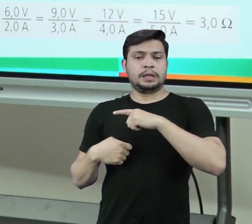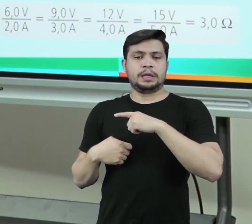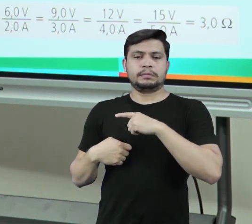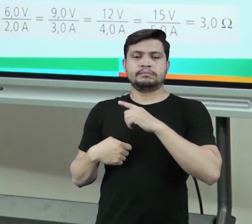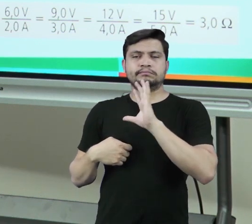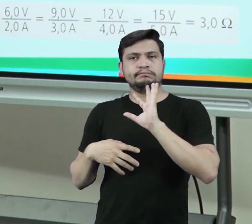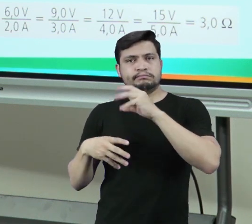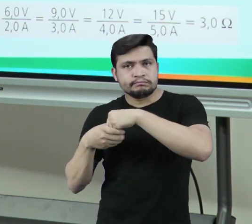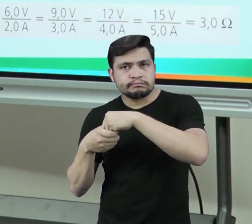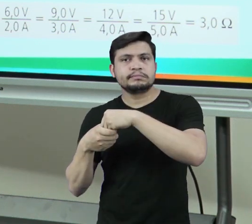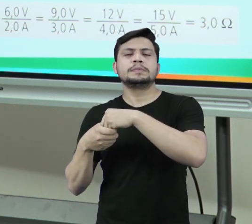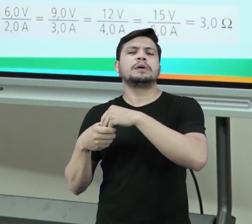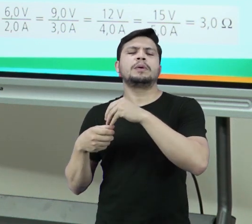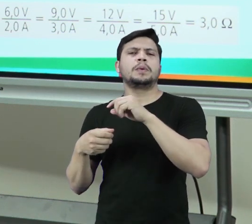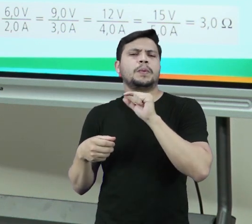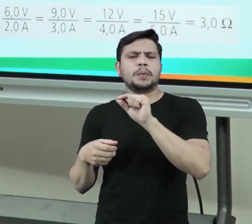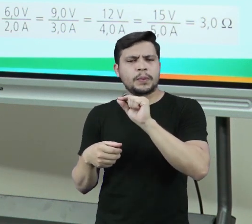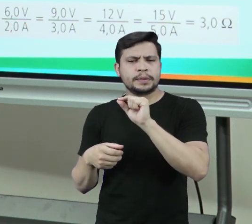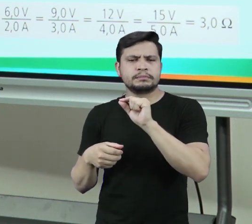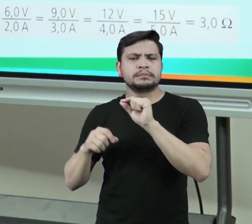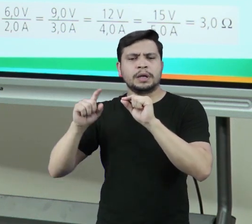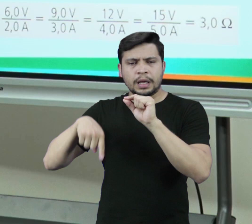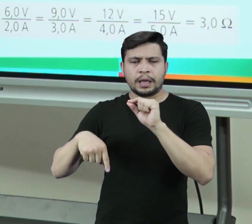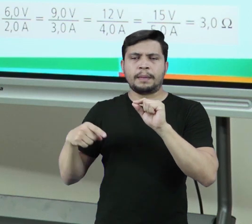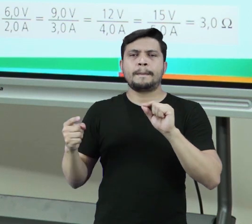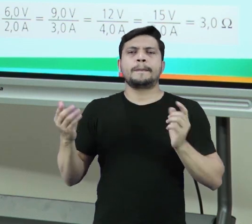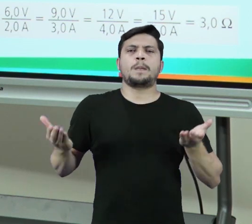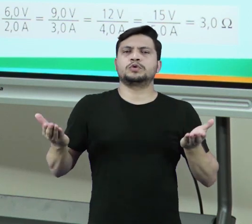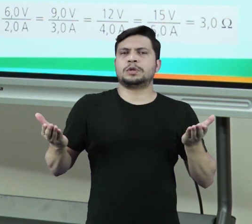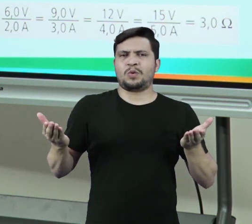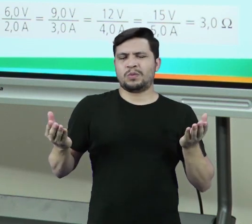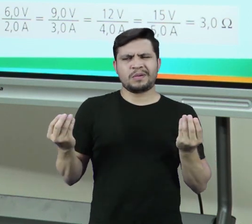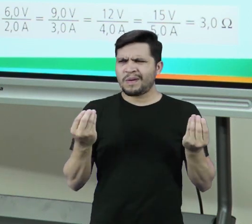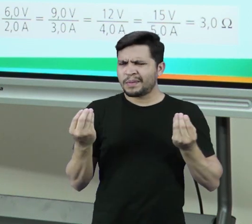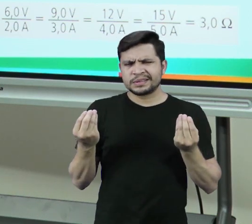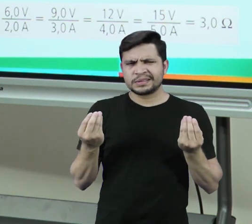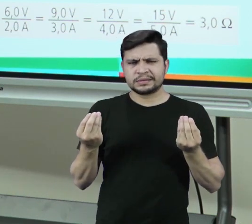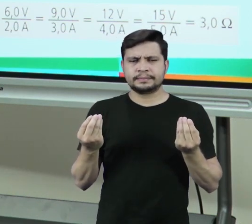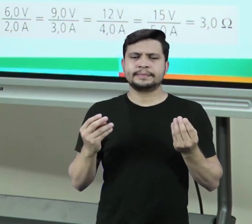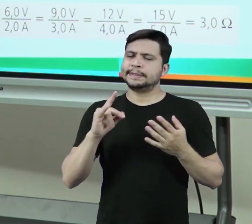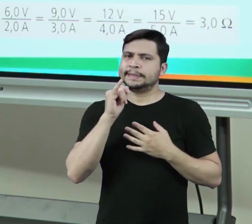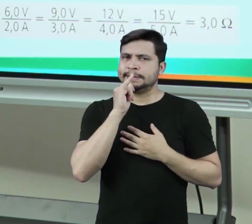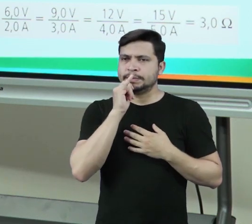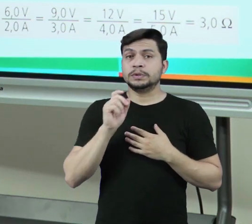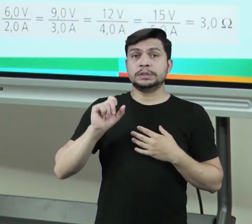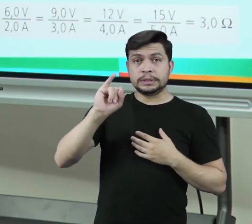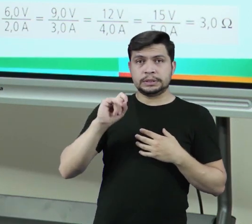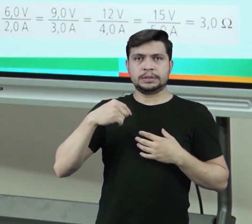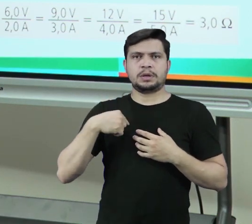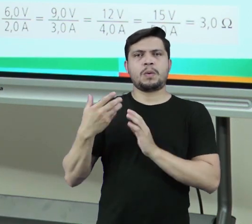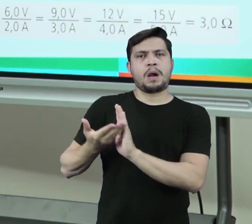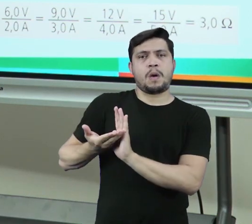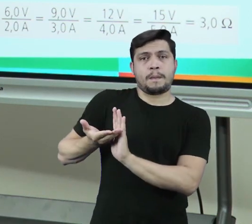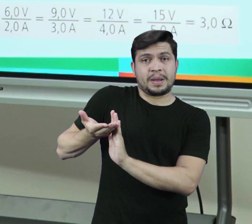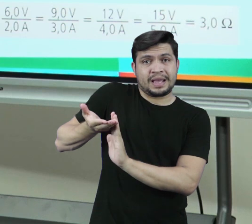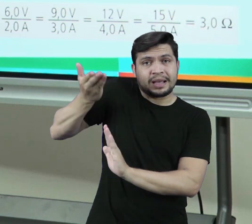dispositivo, de uma maneira que isso era proporcional. Proporcional como, professor? Bom, quando eu aumento, no caso, a